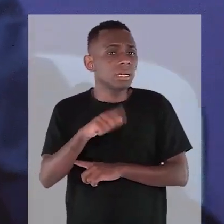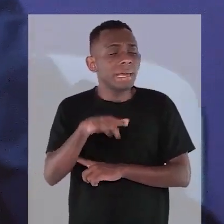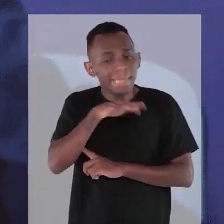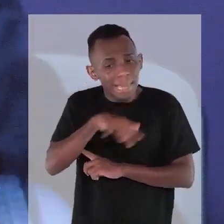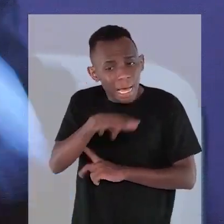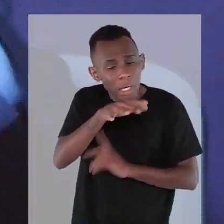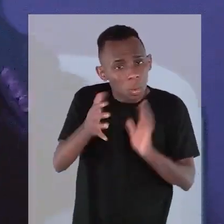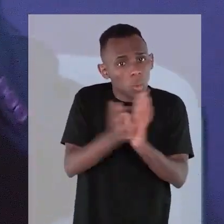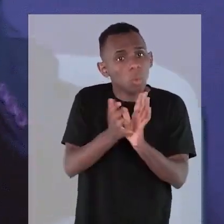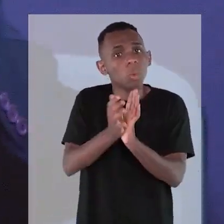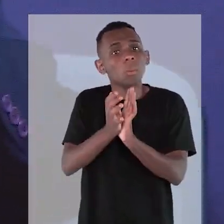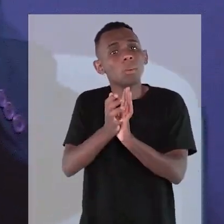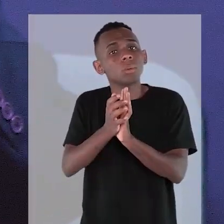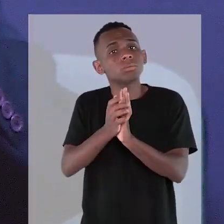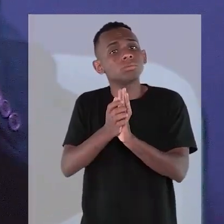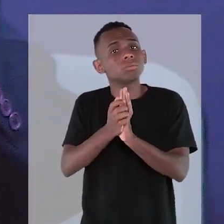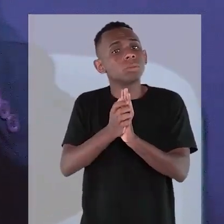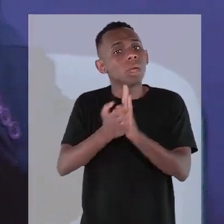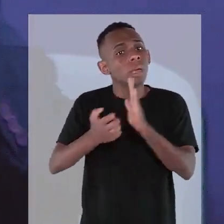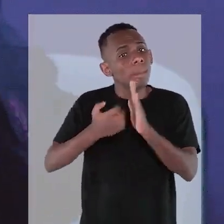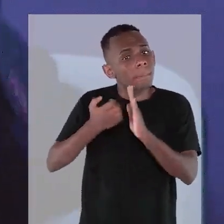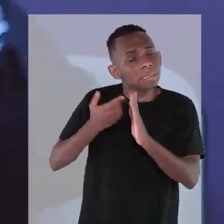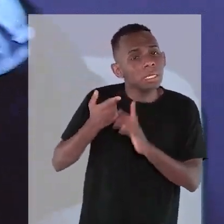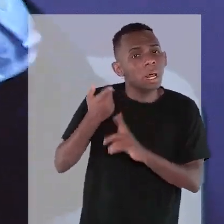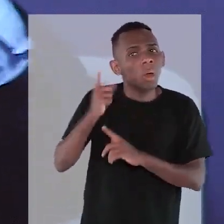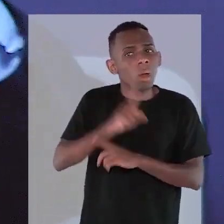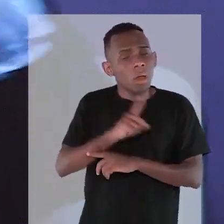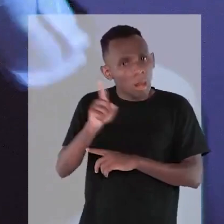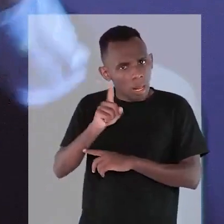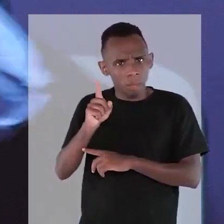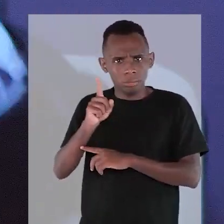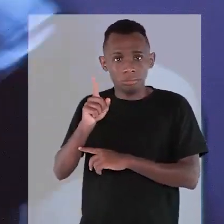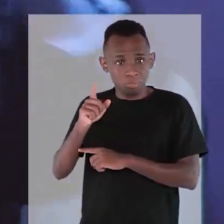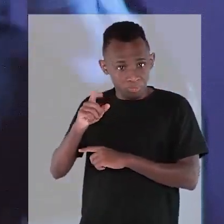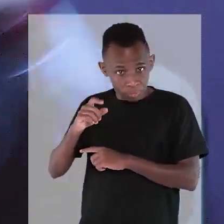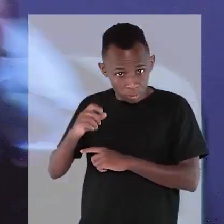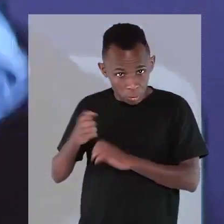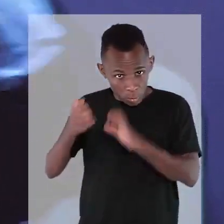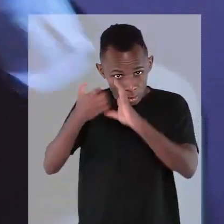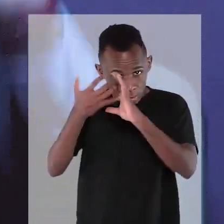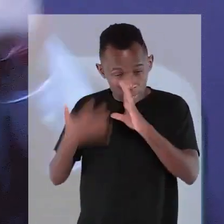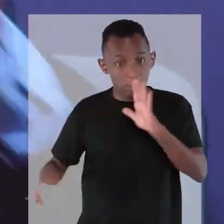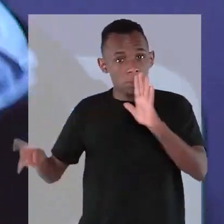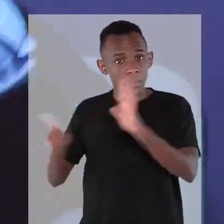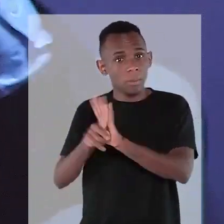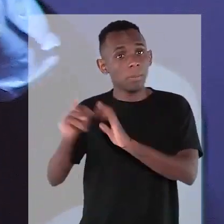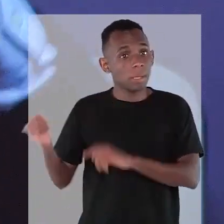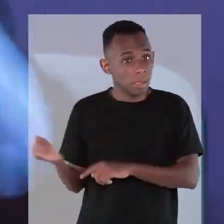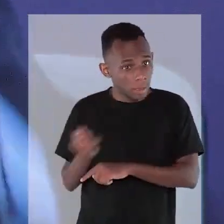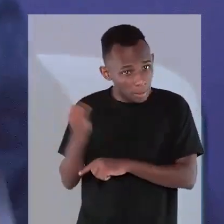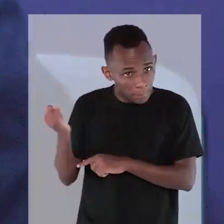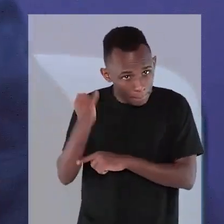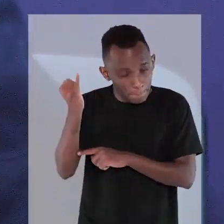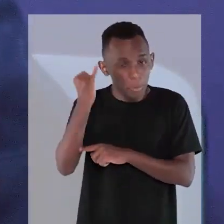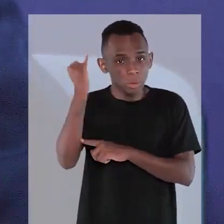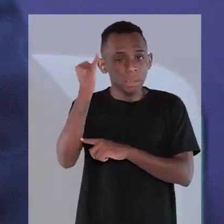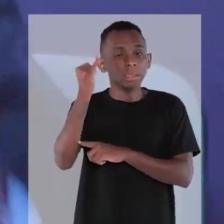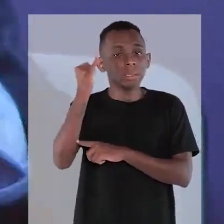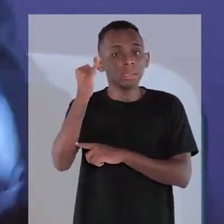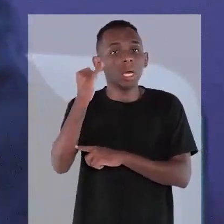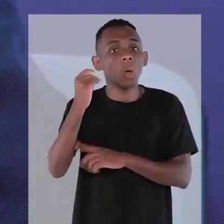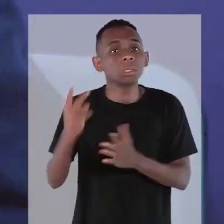empresariais. Porque foi no fascismo austríaco que uma figura muito importante que circula aí toda hora, que é o Ludwig von